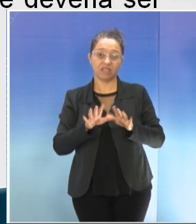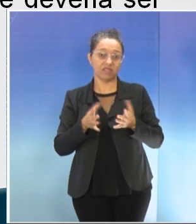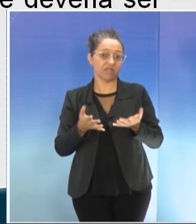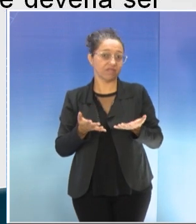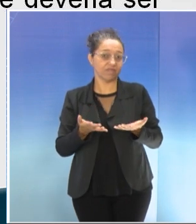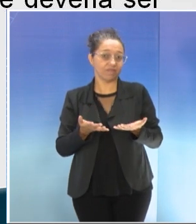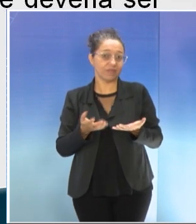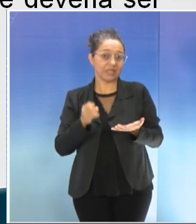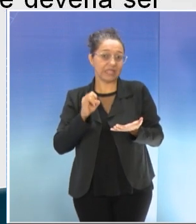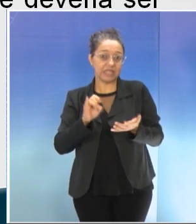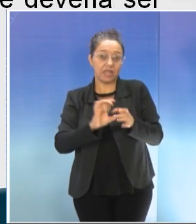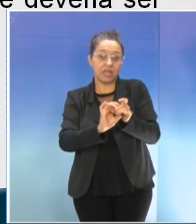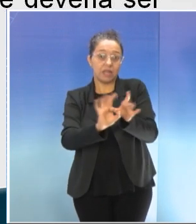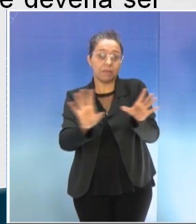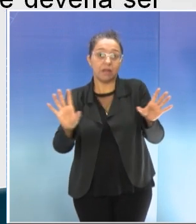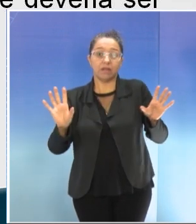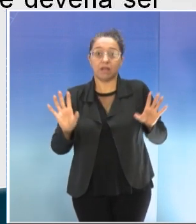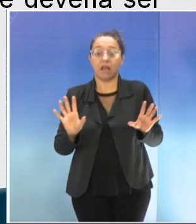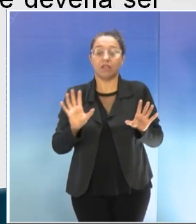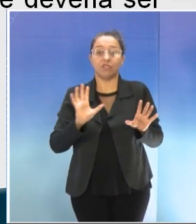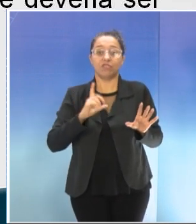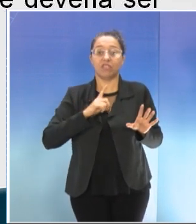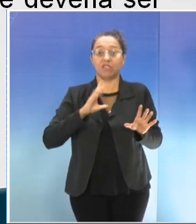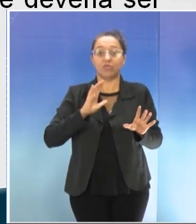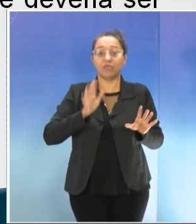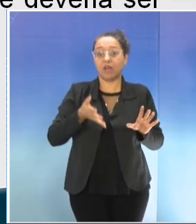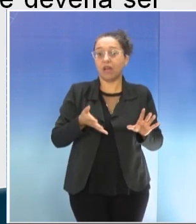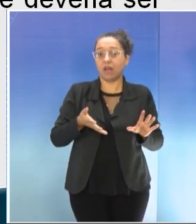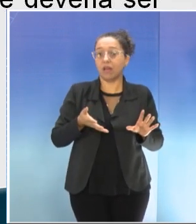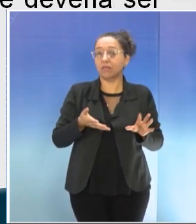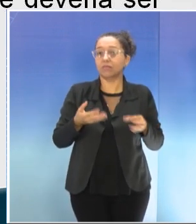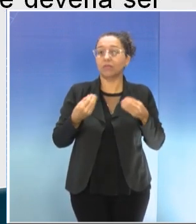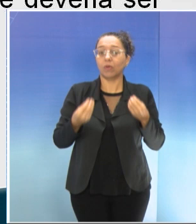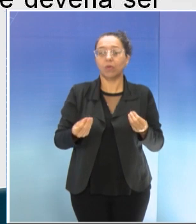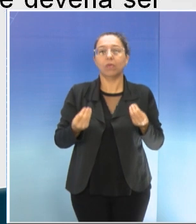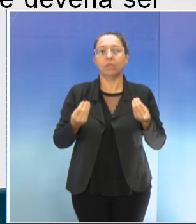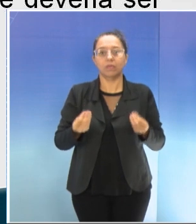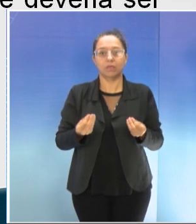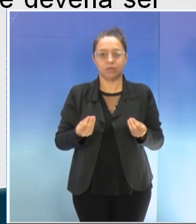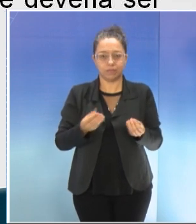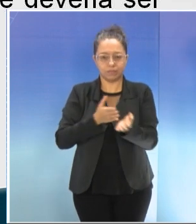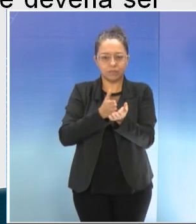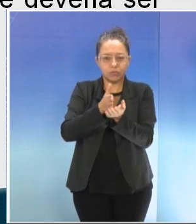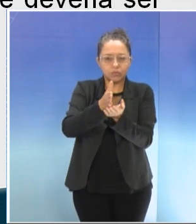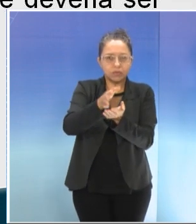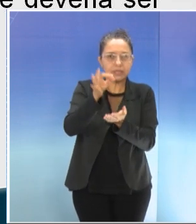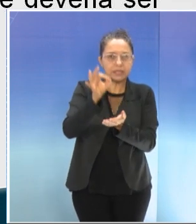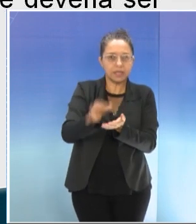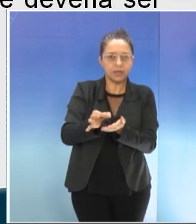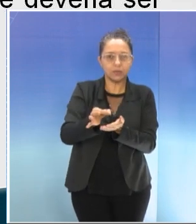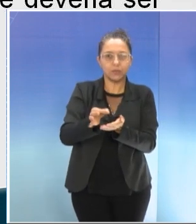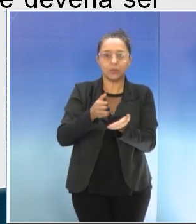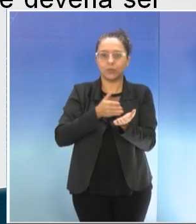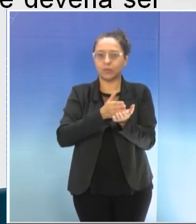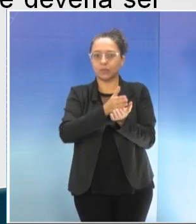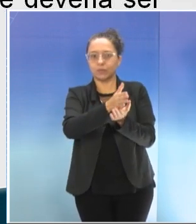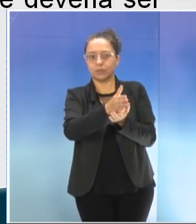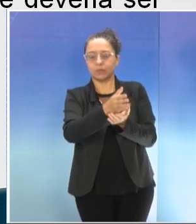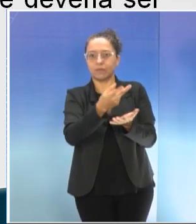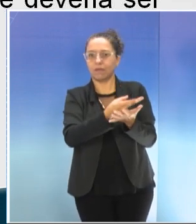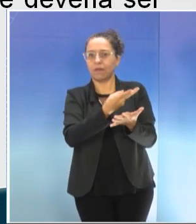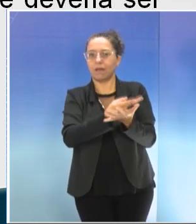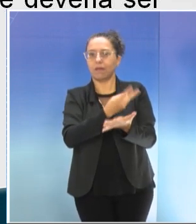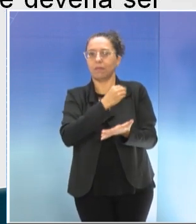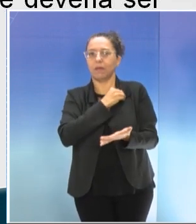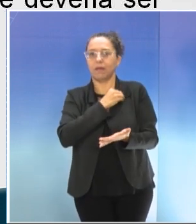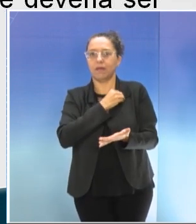se a vontade livre tivesse sido dada a um homem, não apenas para agir corretamente, mas também